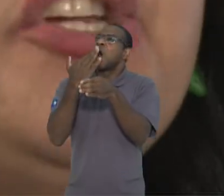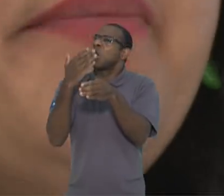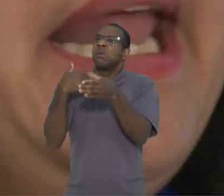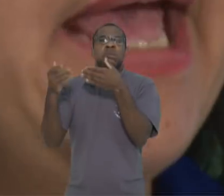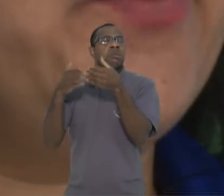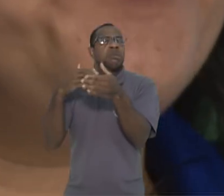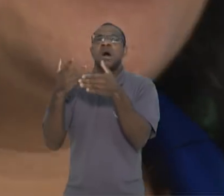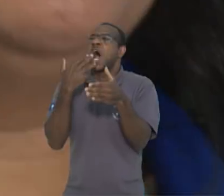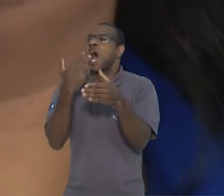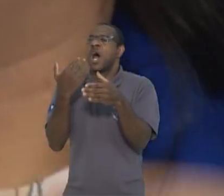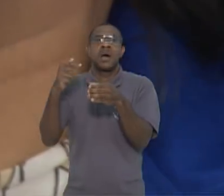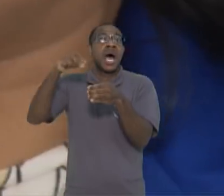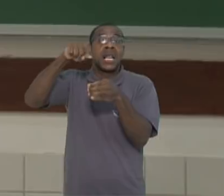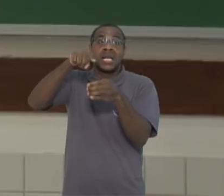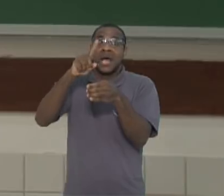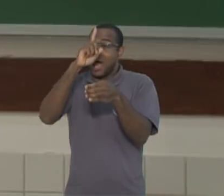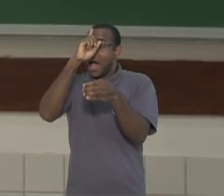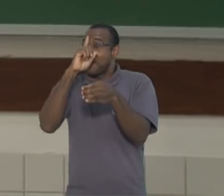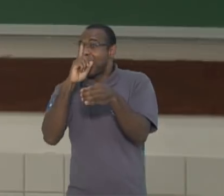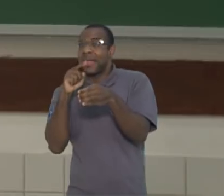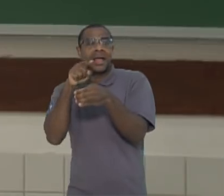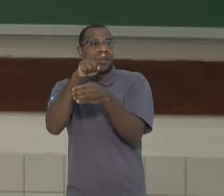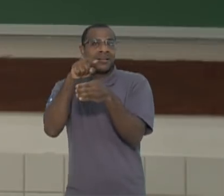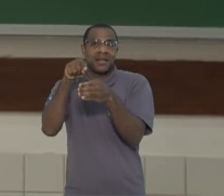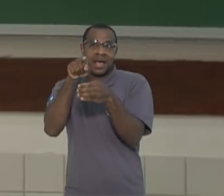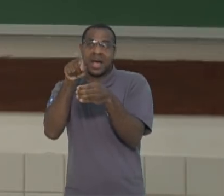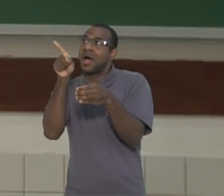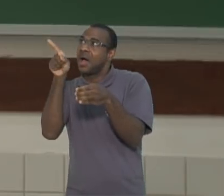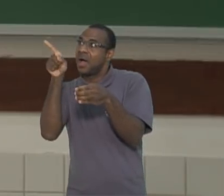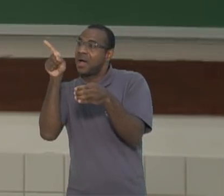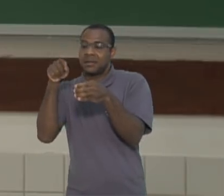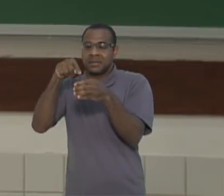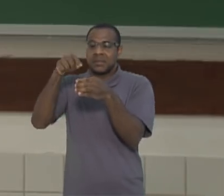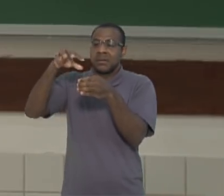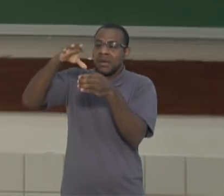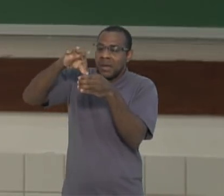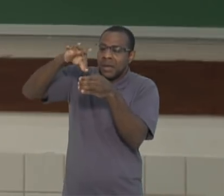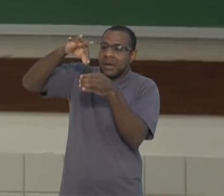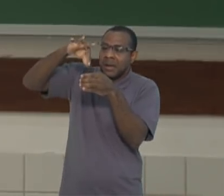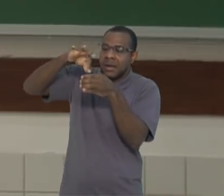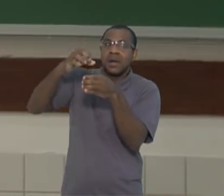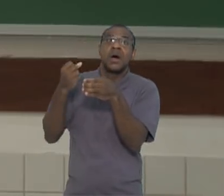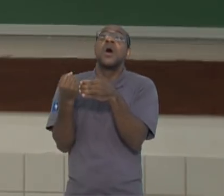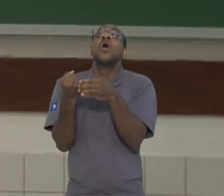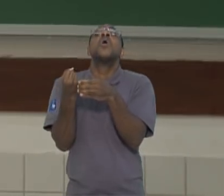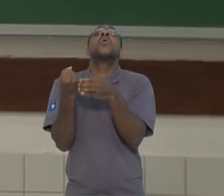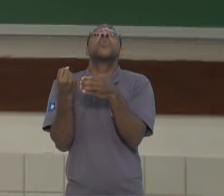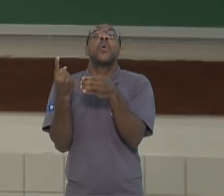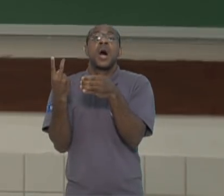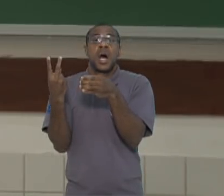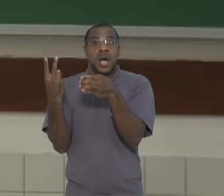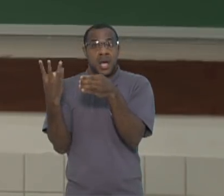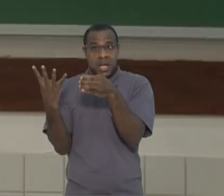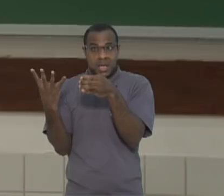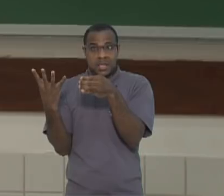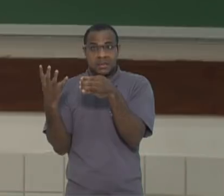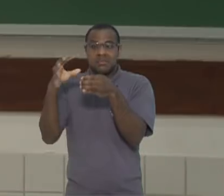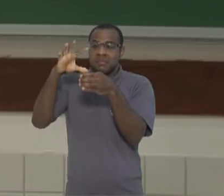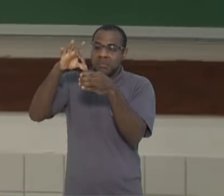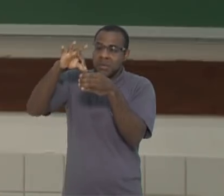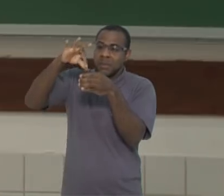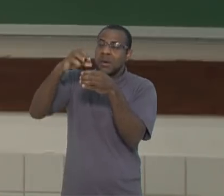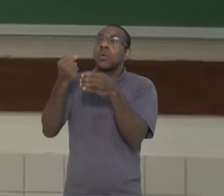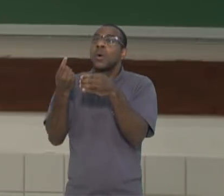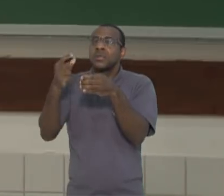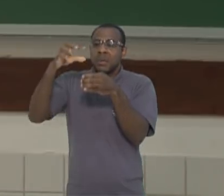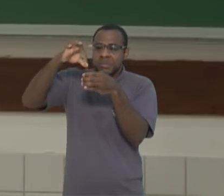um corante amarelo. Professora, que quantidade de corante eu coloco? Depende da intenção que você quer da sua cor. Se você